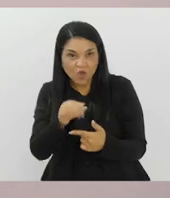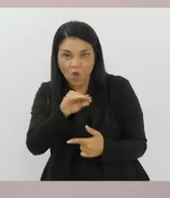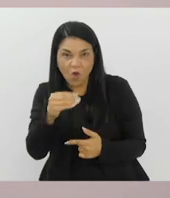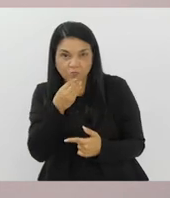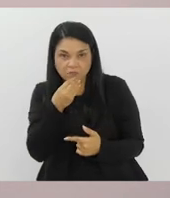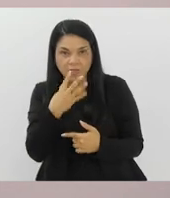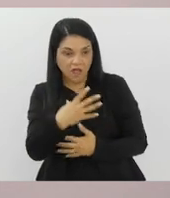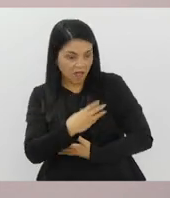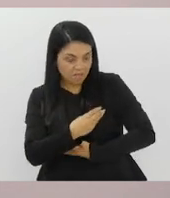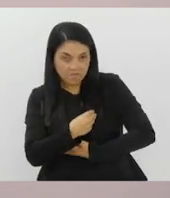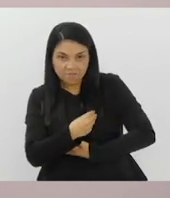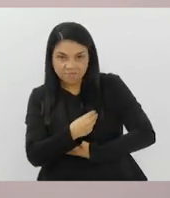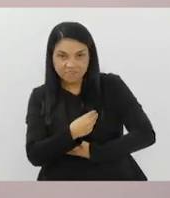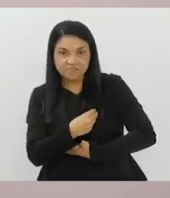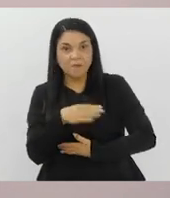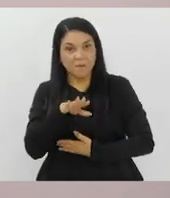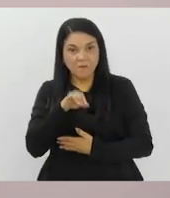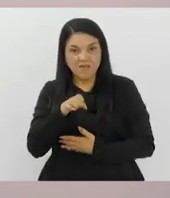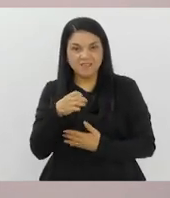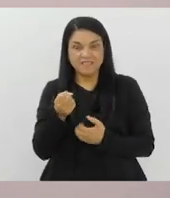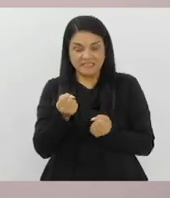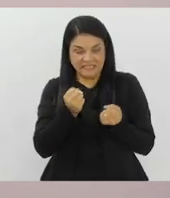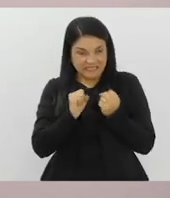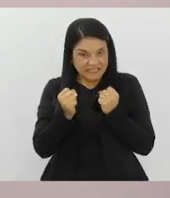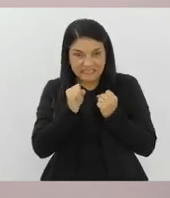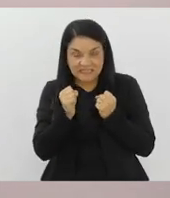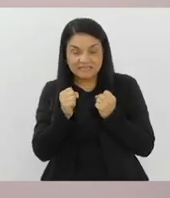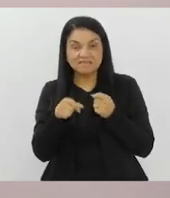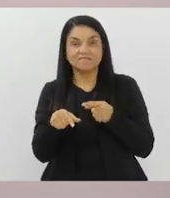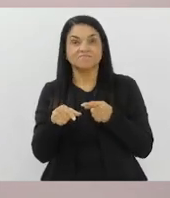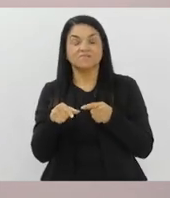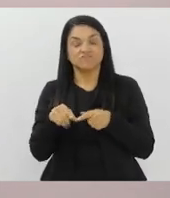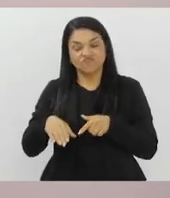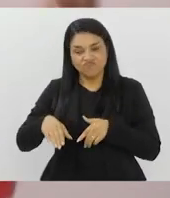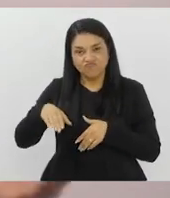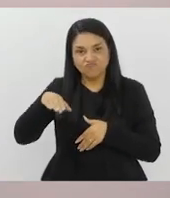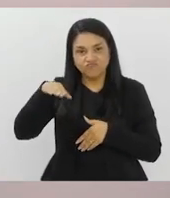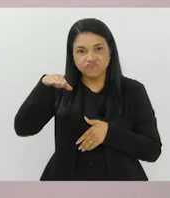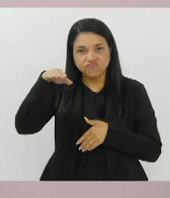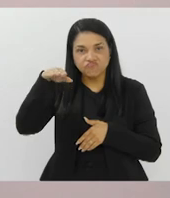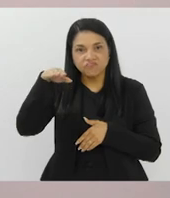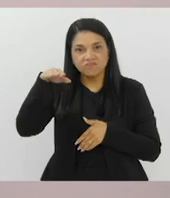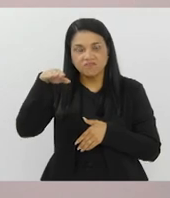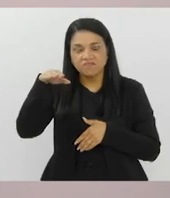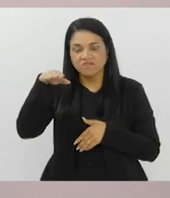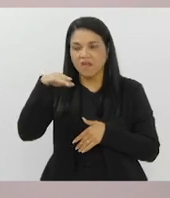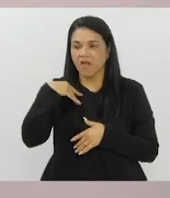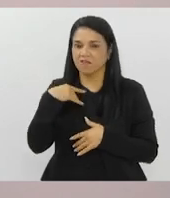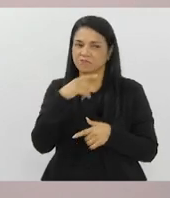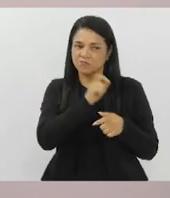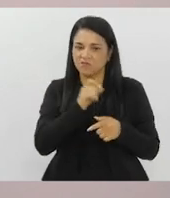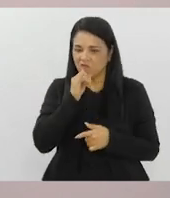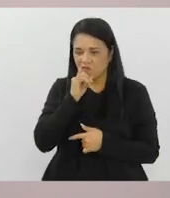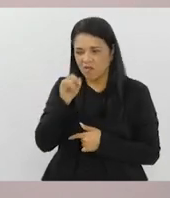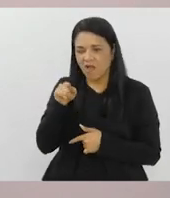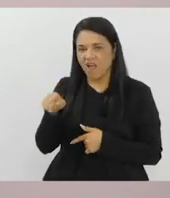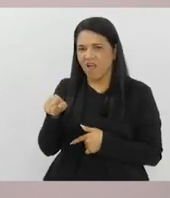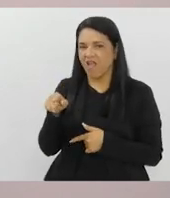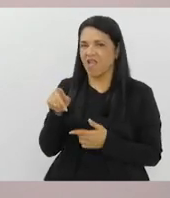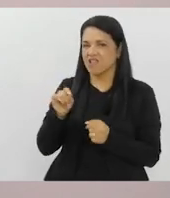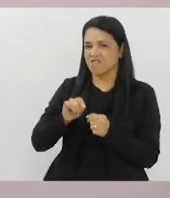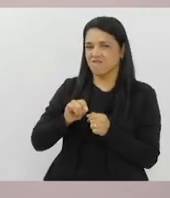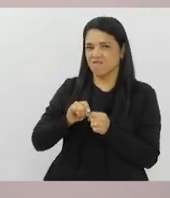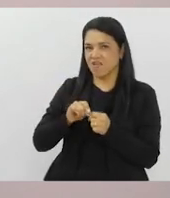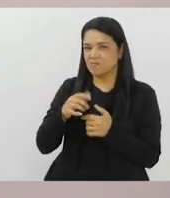ser amamentada pela sua mãe, que estava aquele estresse todo, vai ser aquele menino que daqui a pouco vão dizer que ele fez isso porque ele quis. Ele